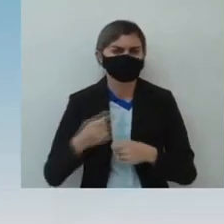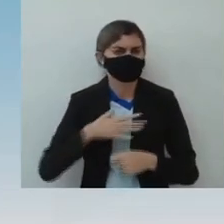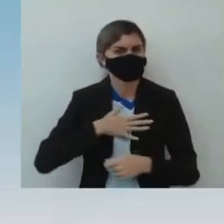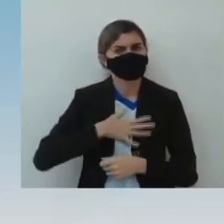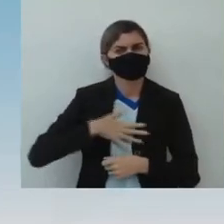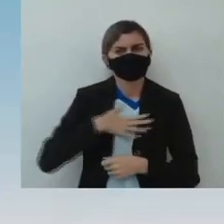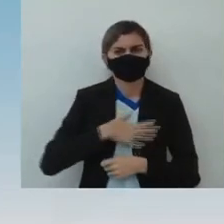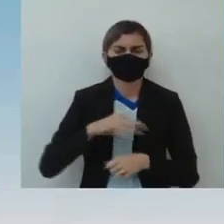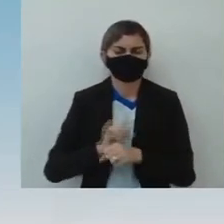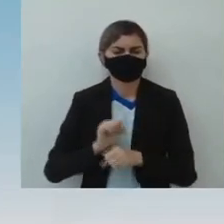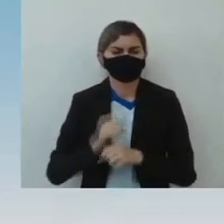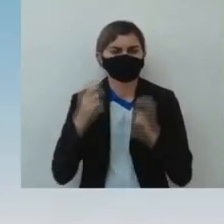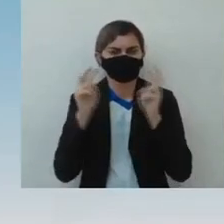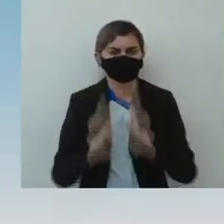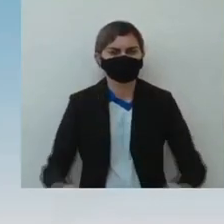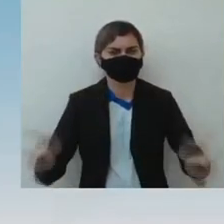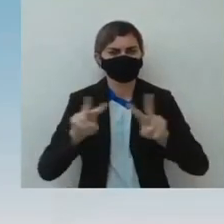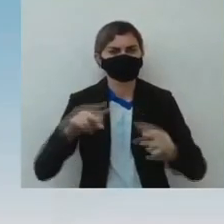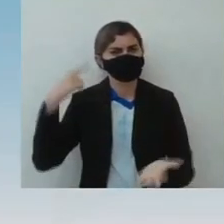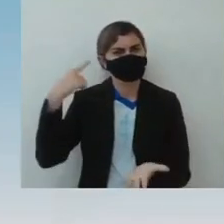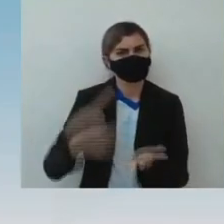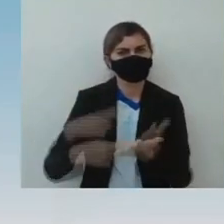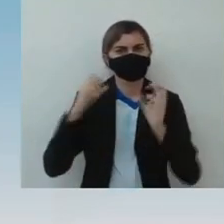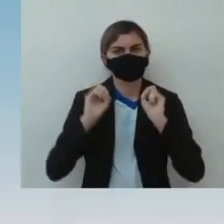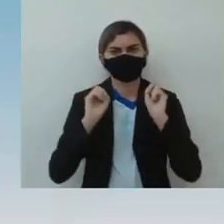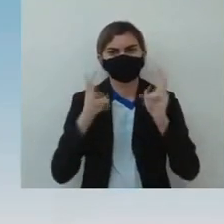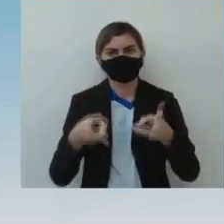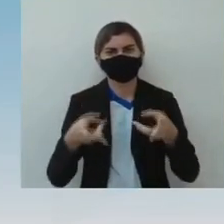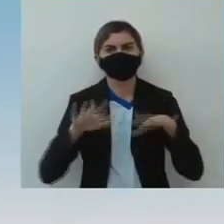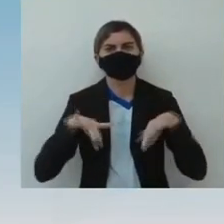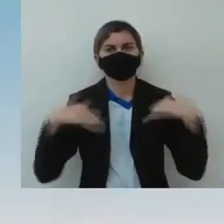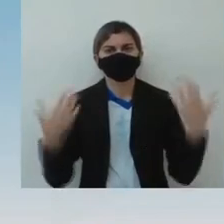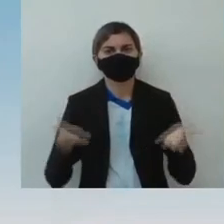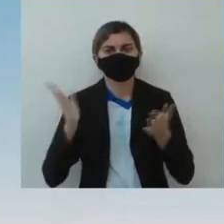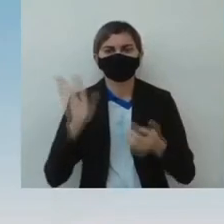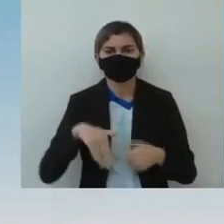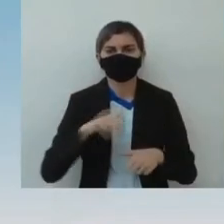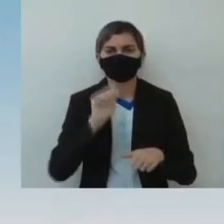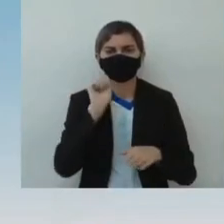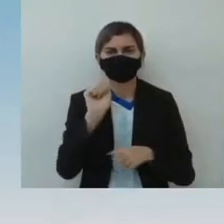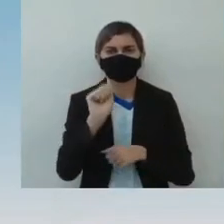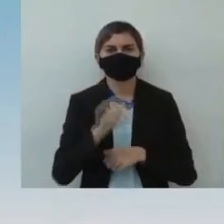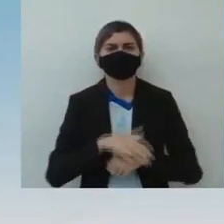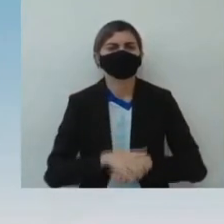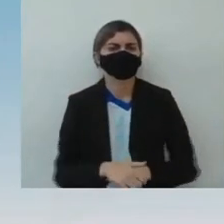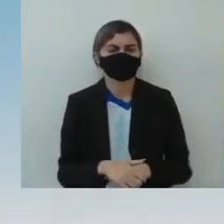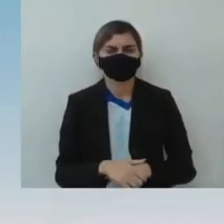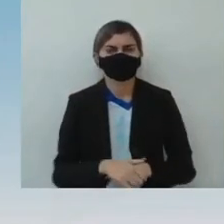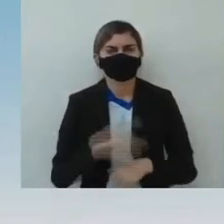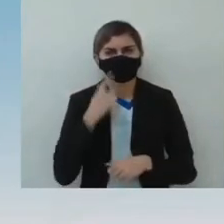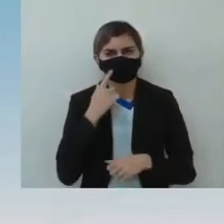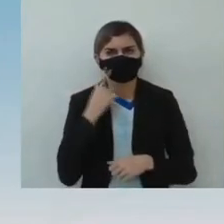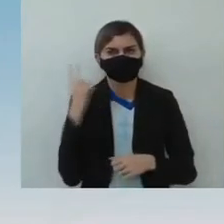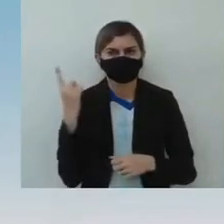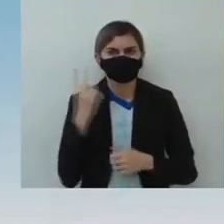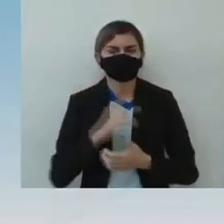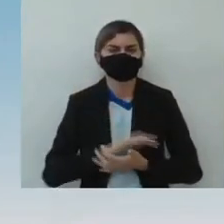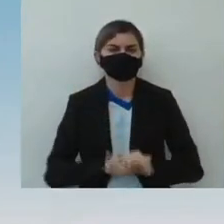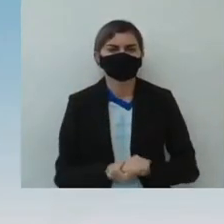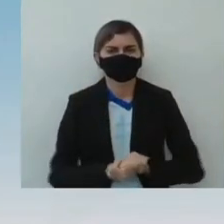gostaria espera um Vinícius Então você vai Ok então vamos lá letra A lei ela lá não